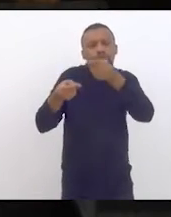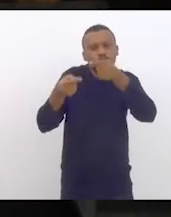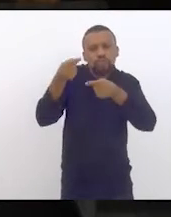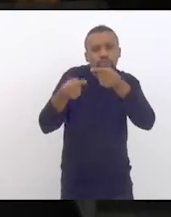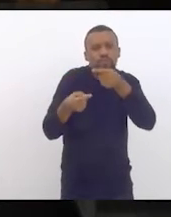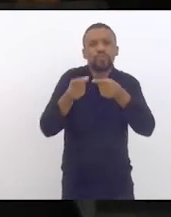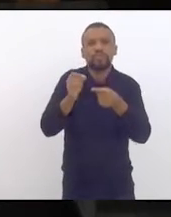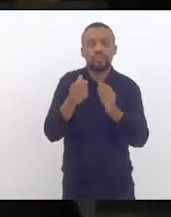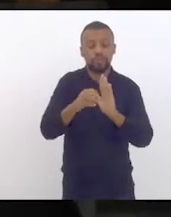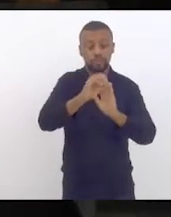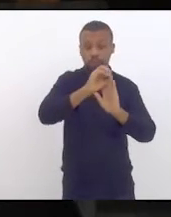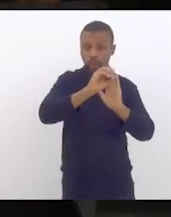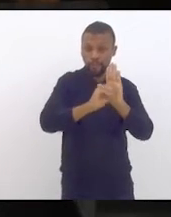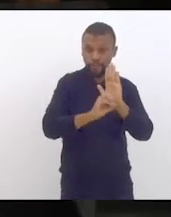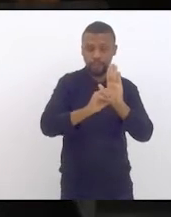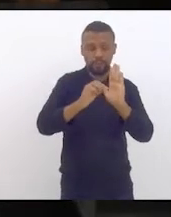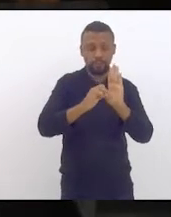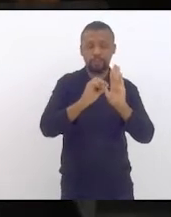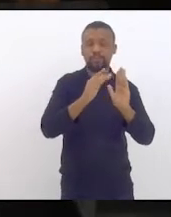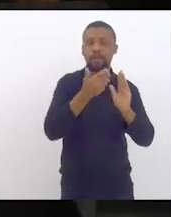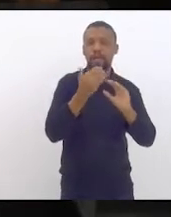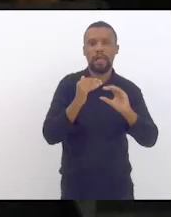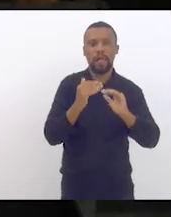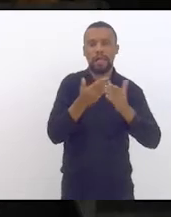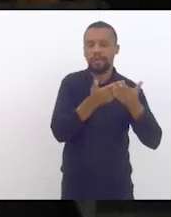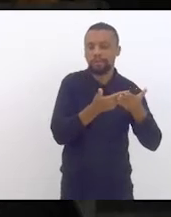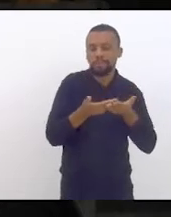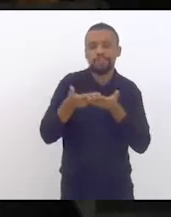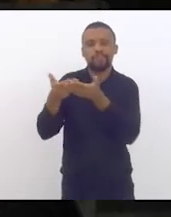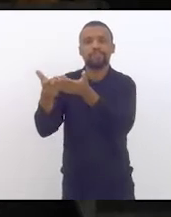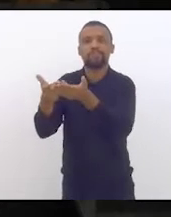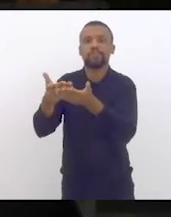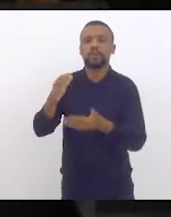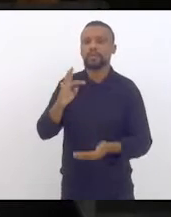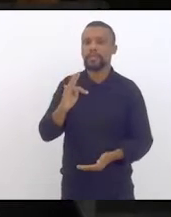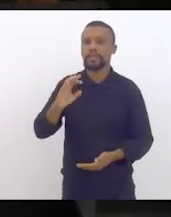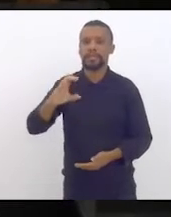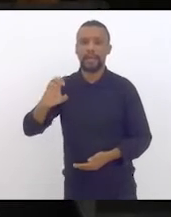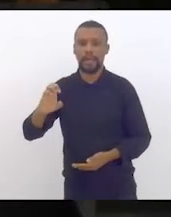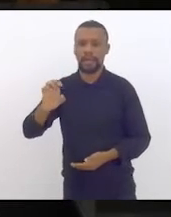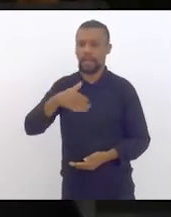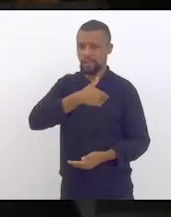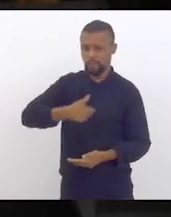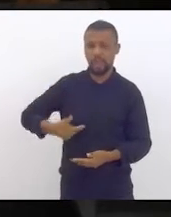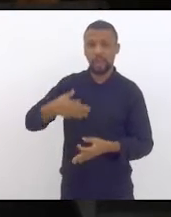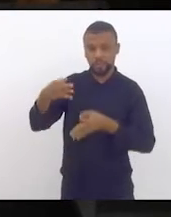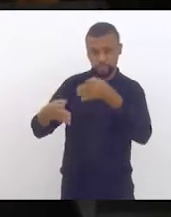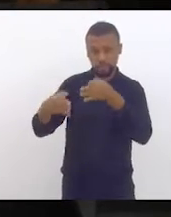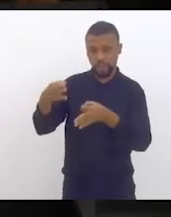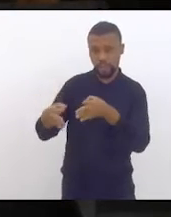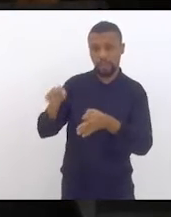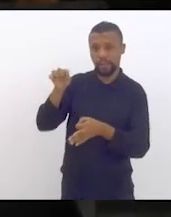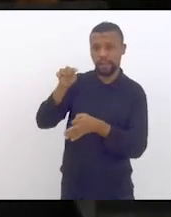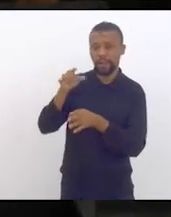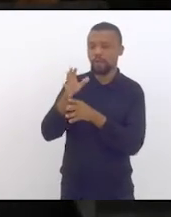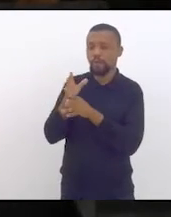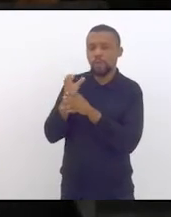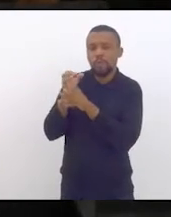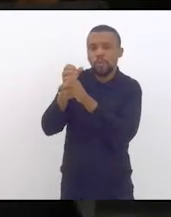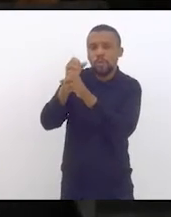encaminhar Ofício ao Tribunal de Contas do Estado para que audita se